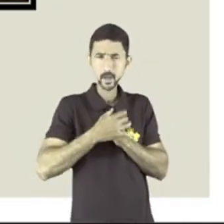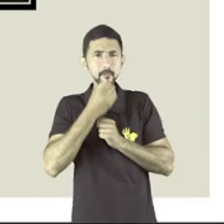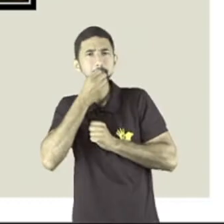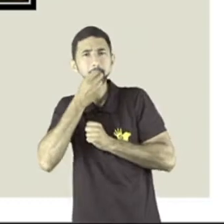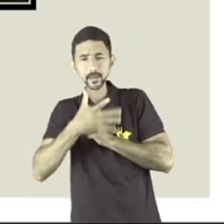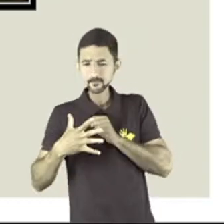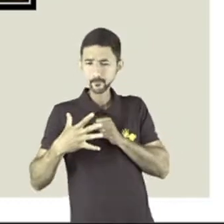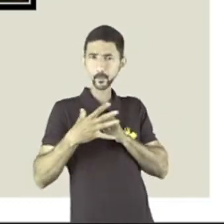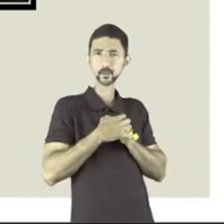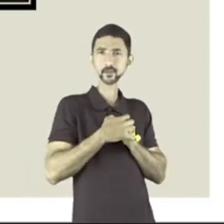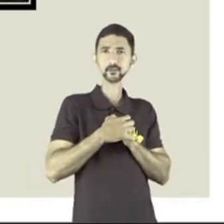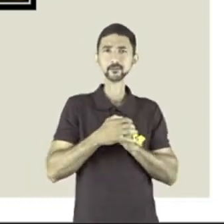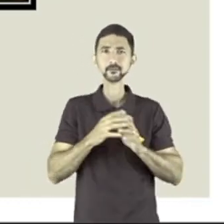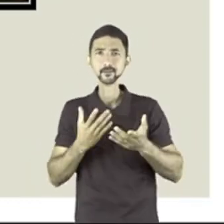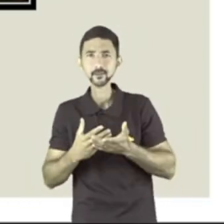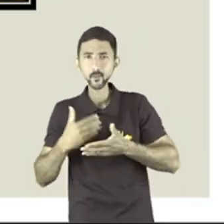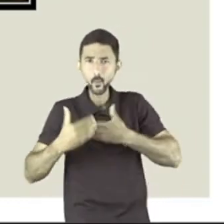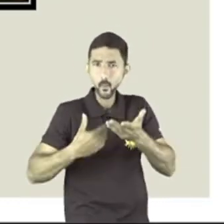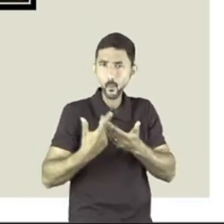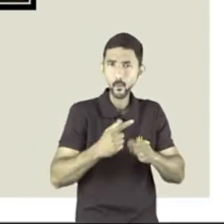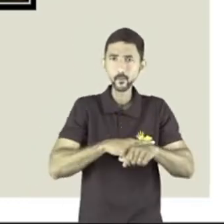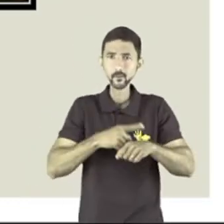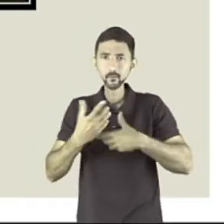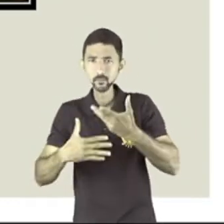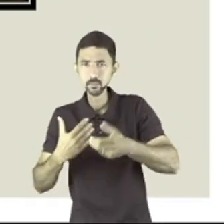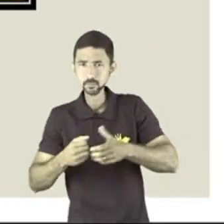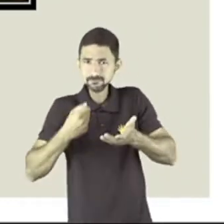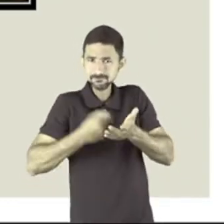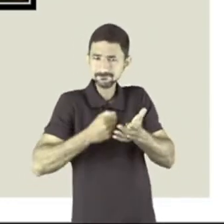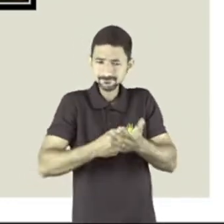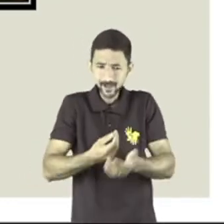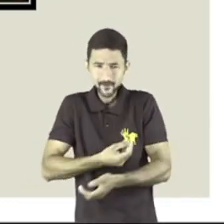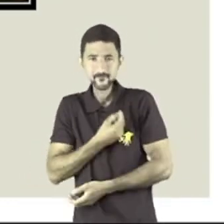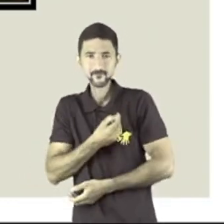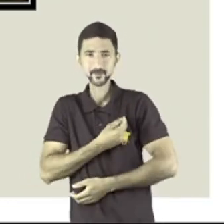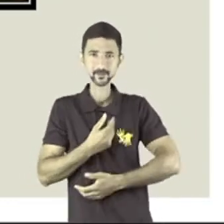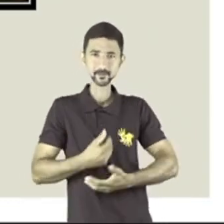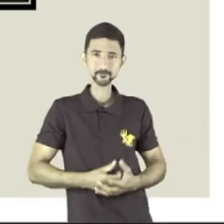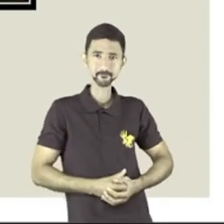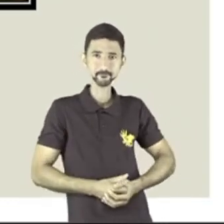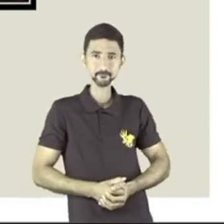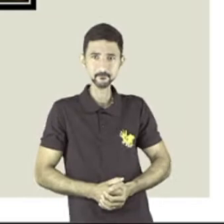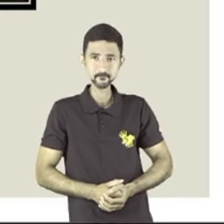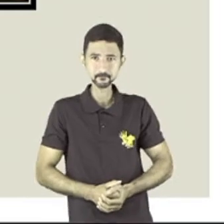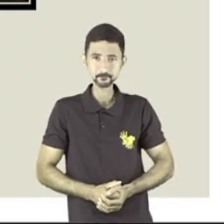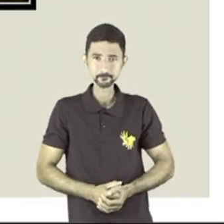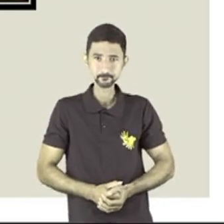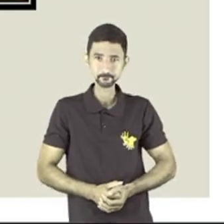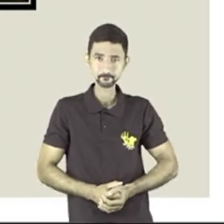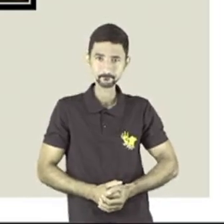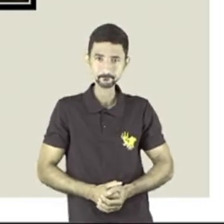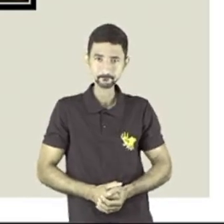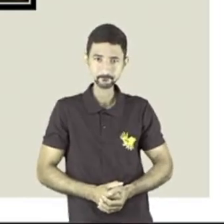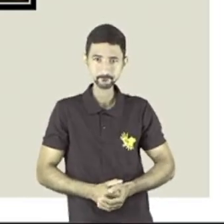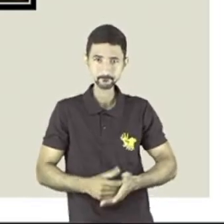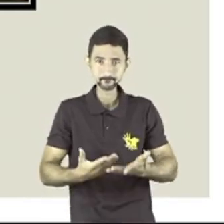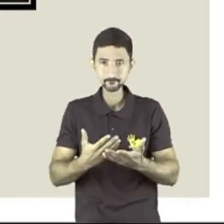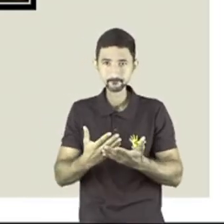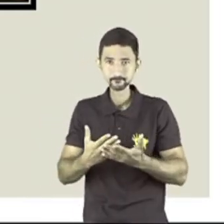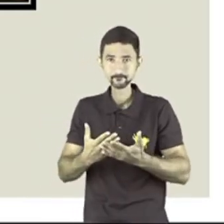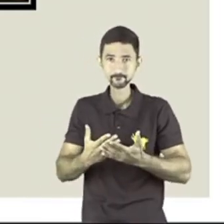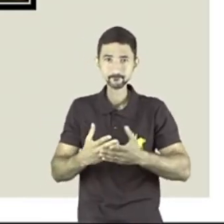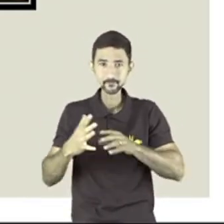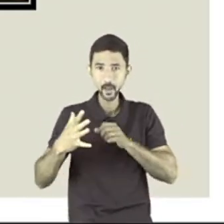protegida contra os rigores do tempo, contra os rigores da vida. Olha aqui essa